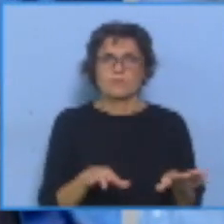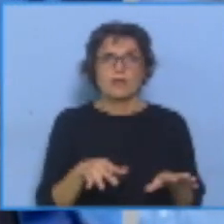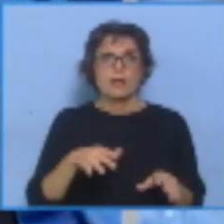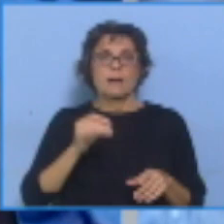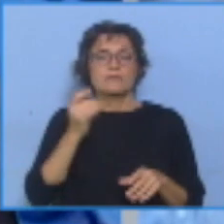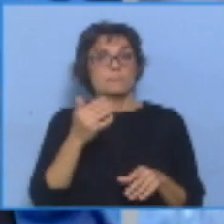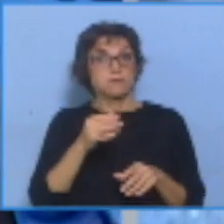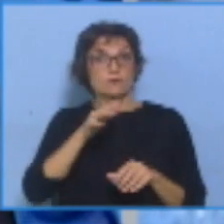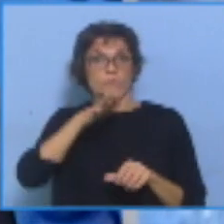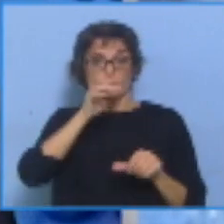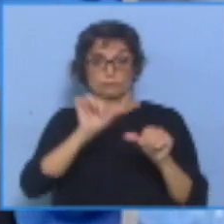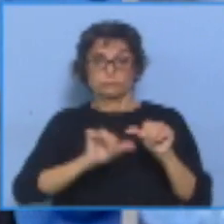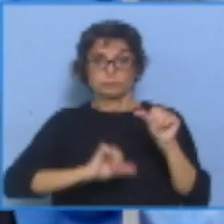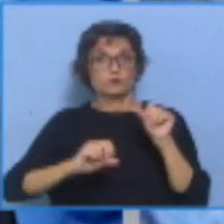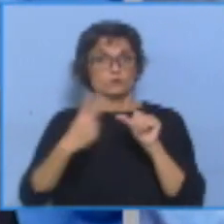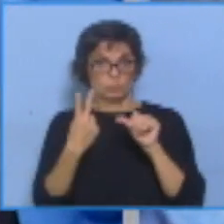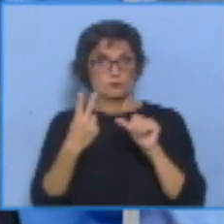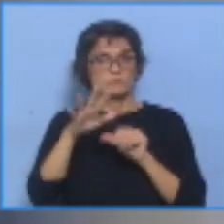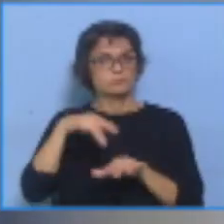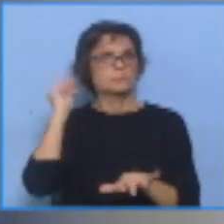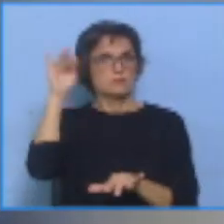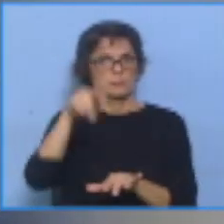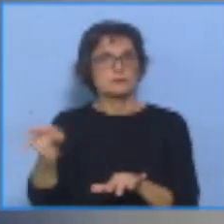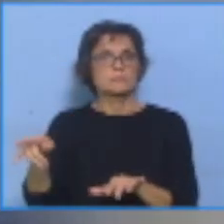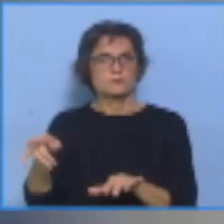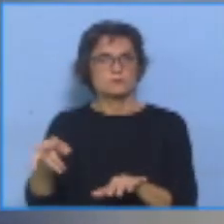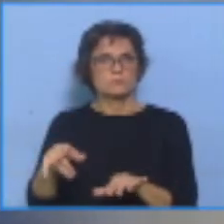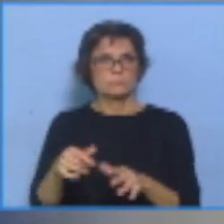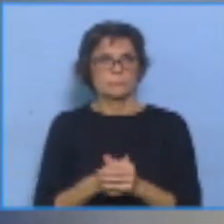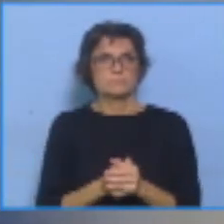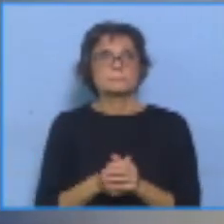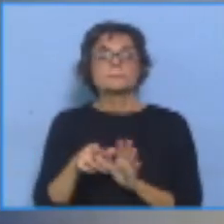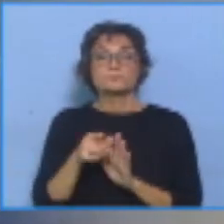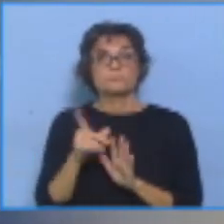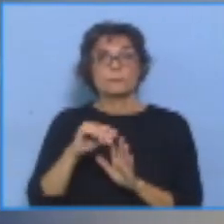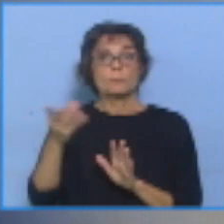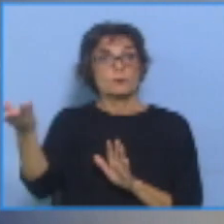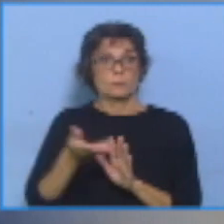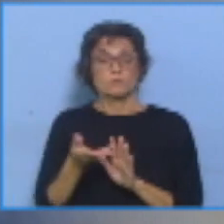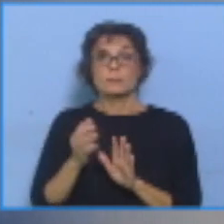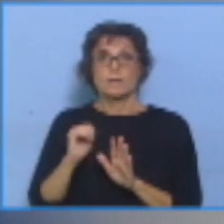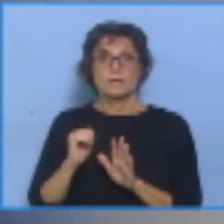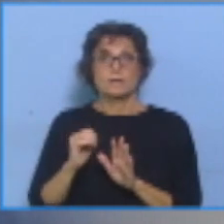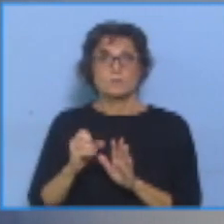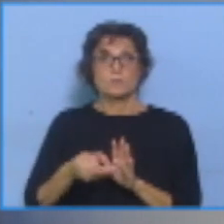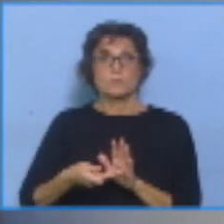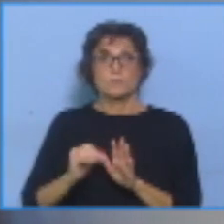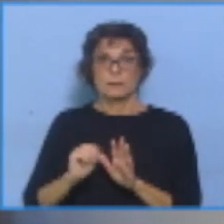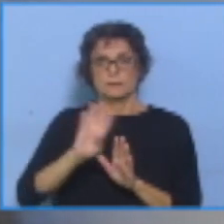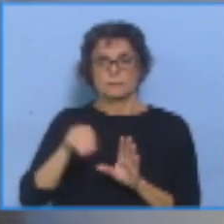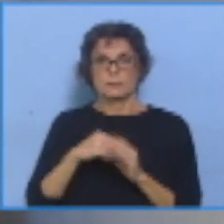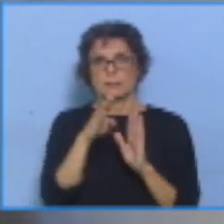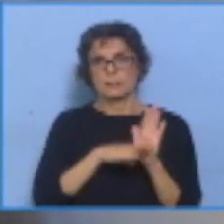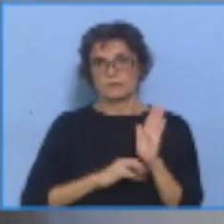foram exemplares esses discursos. E ela depois chegou a ser convidada também para voltar a integrar as listas, concretamente do Partido Socialista, mas ela dizia que estava